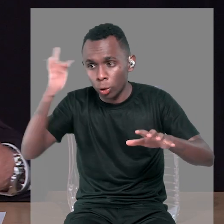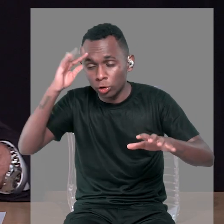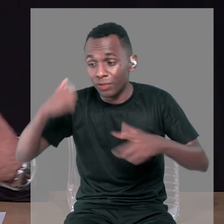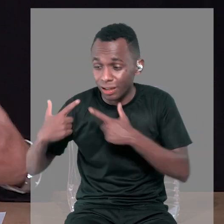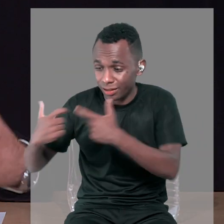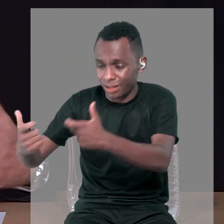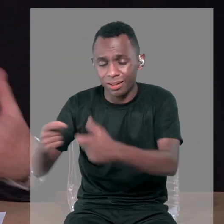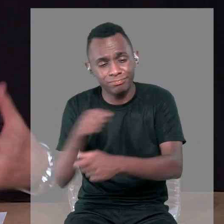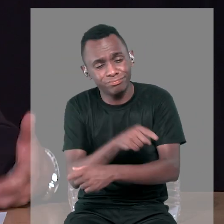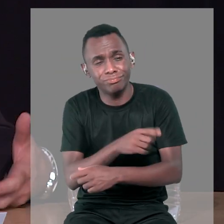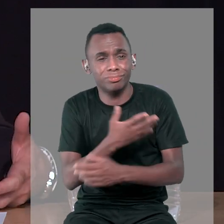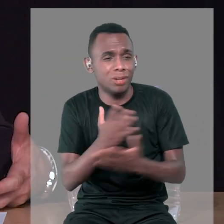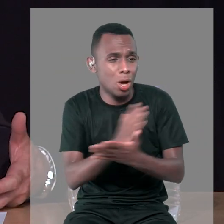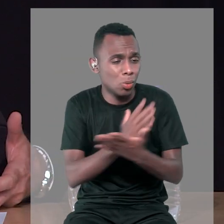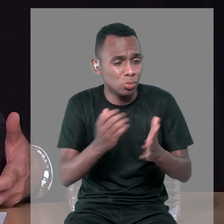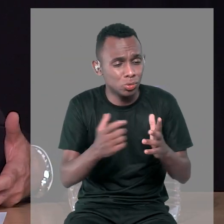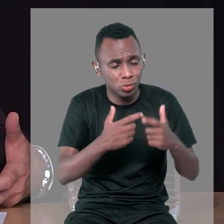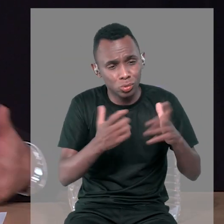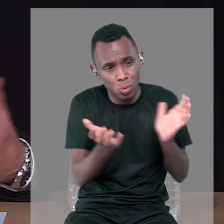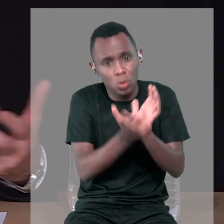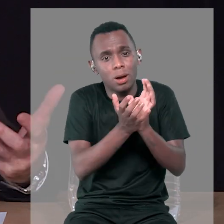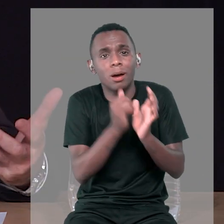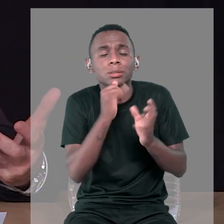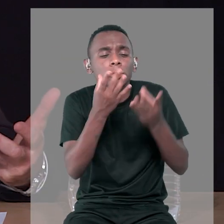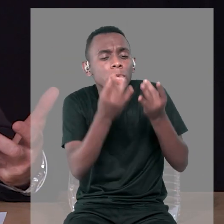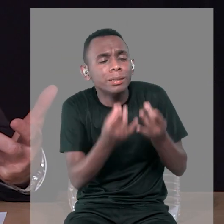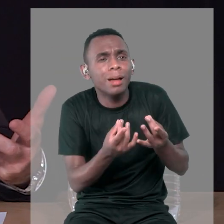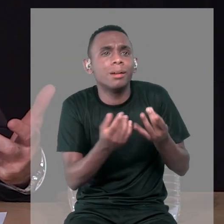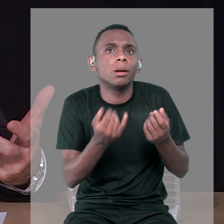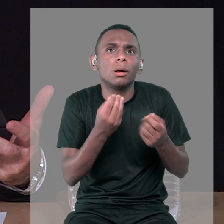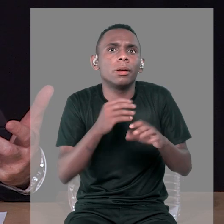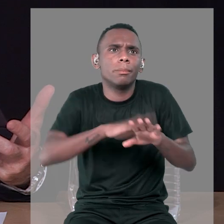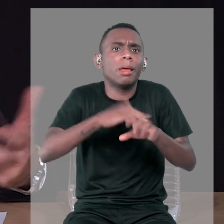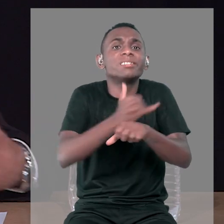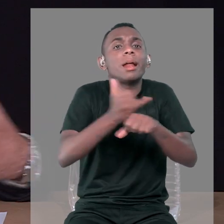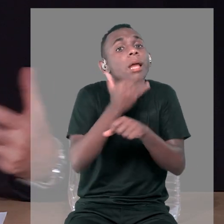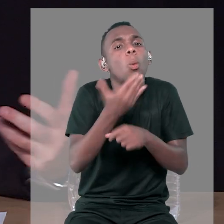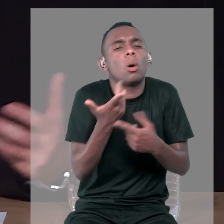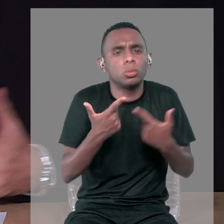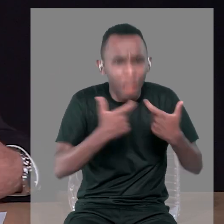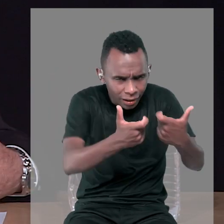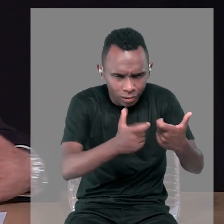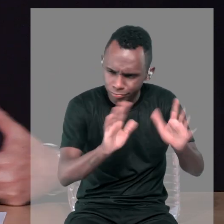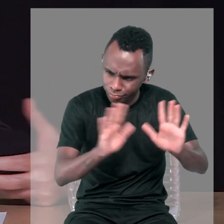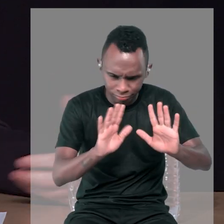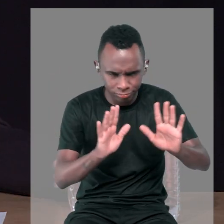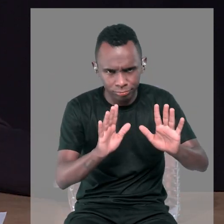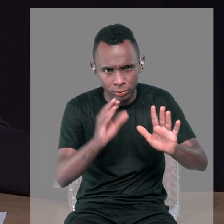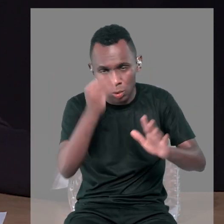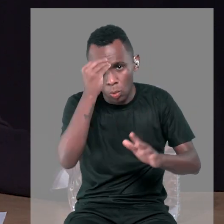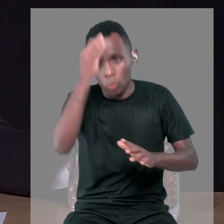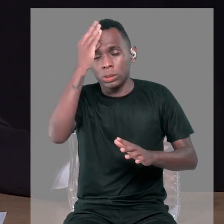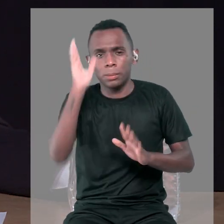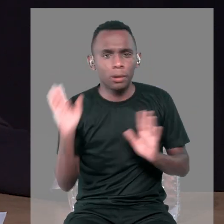lugares muito mais tradicionais, inclusive, do tratamento da guerra, por exemplo, da estratégia. Esse é um conhecimento que